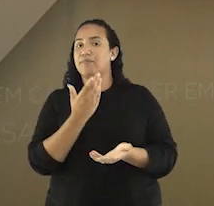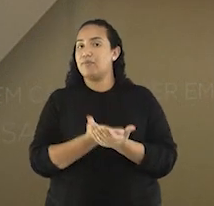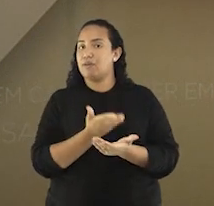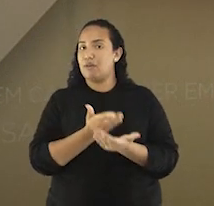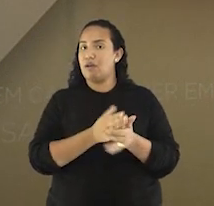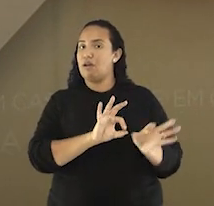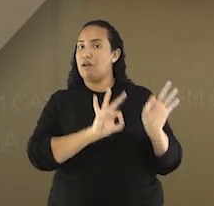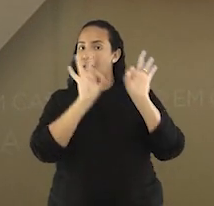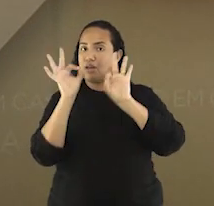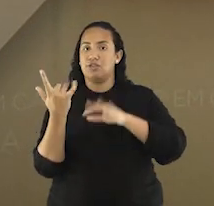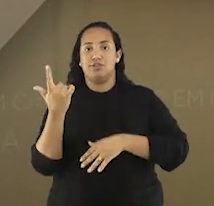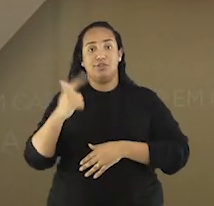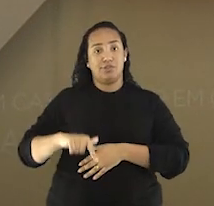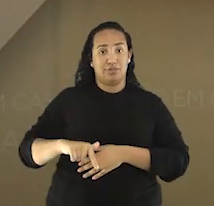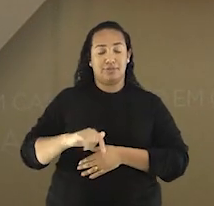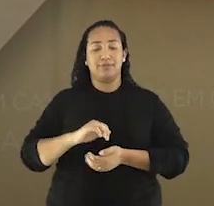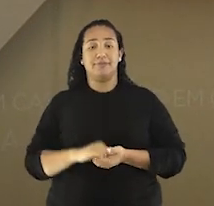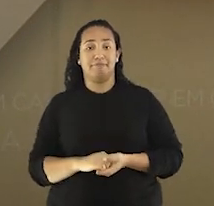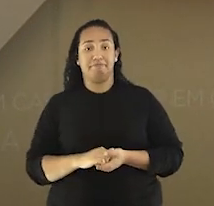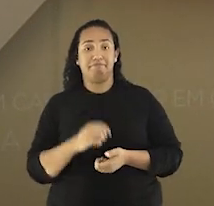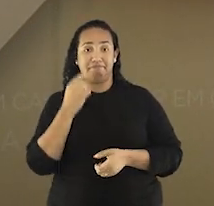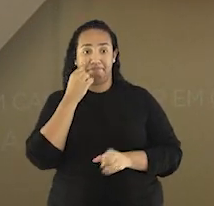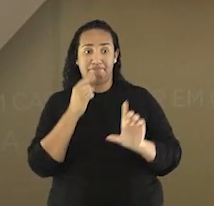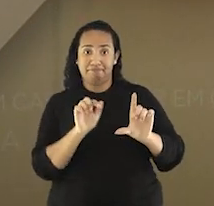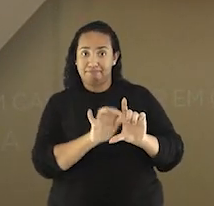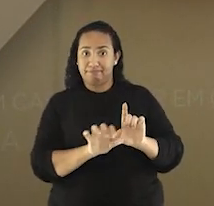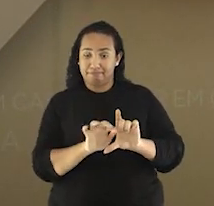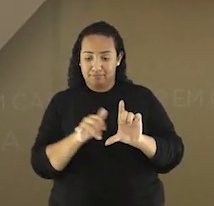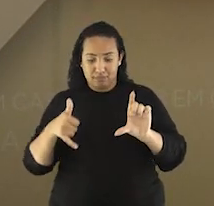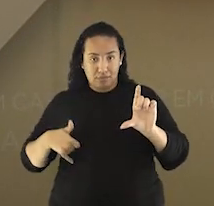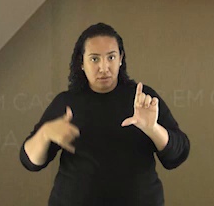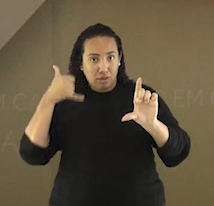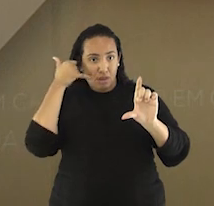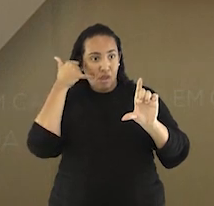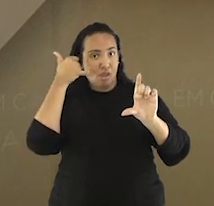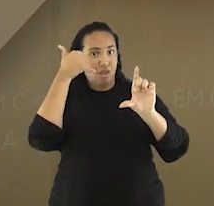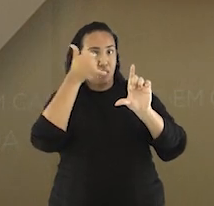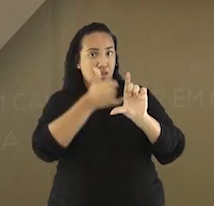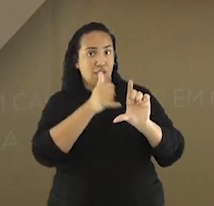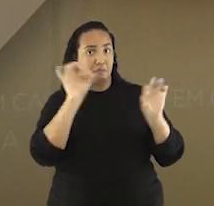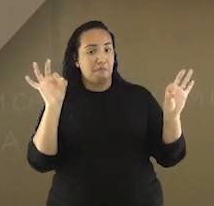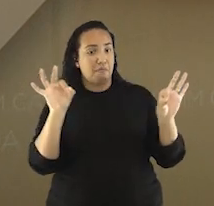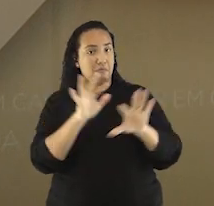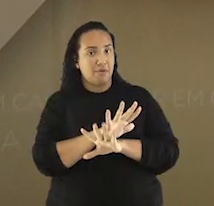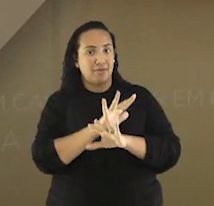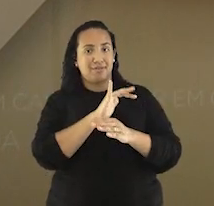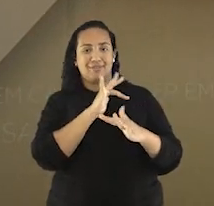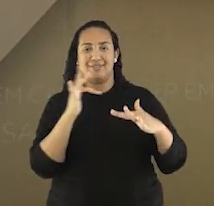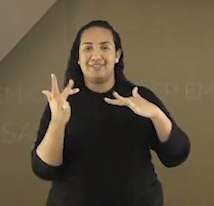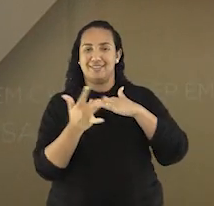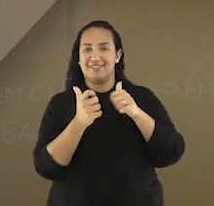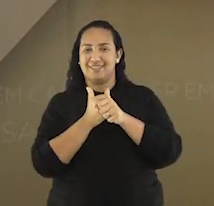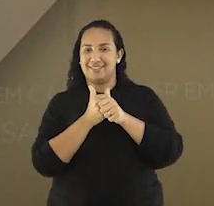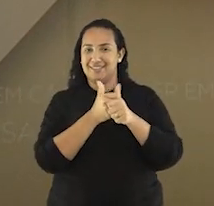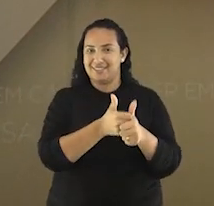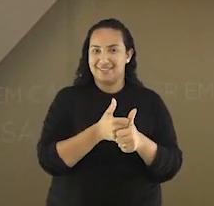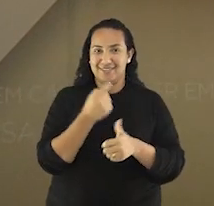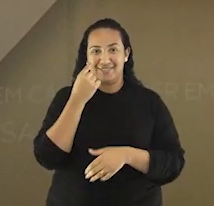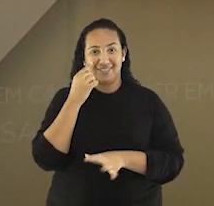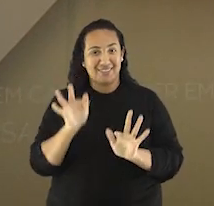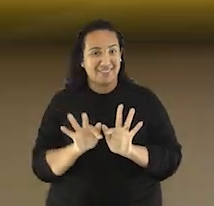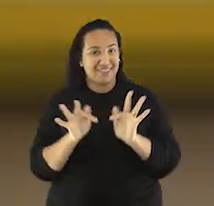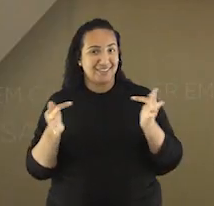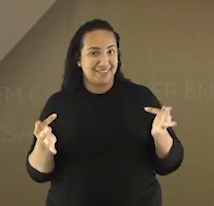nossas aulas. Basta você apontar o seu celular para esse QR Code aqui e passar a seguir a gente. Viu como é